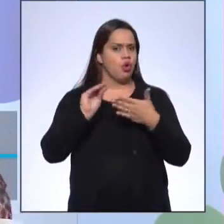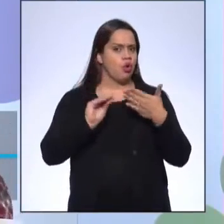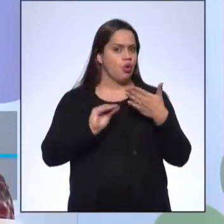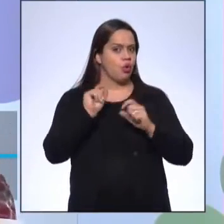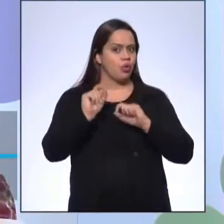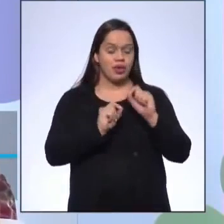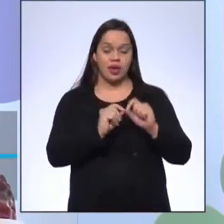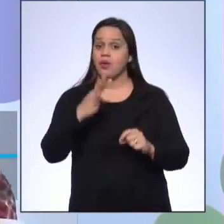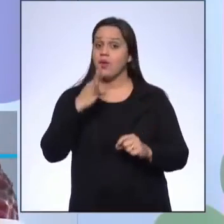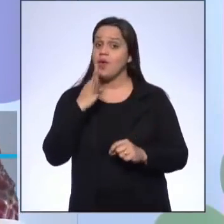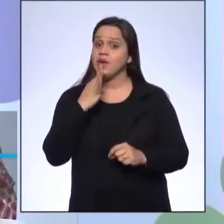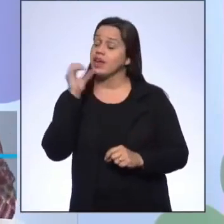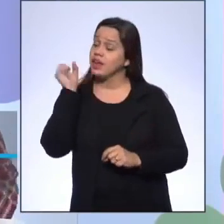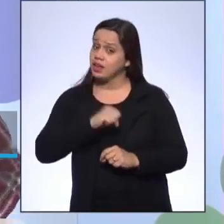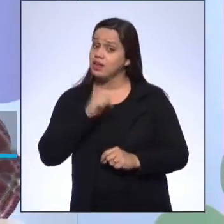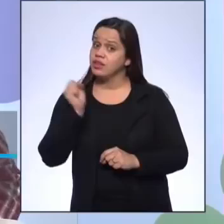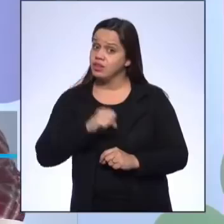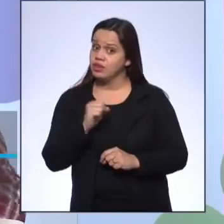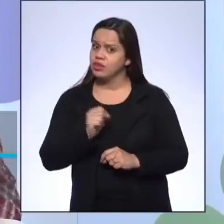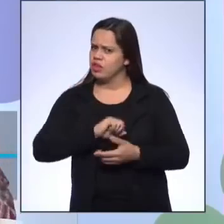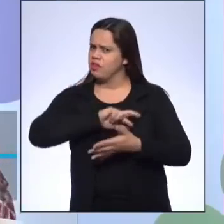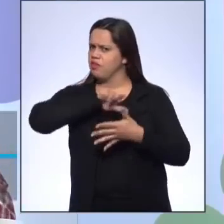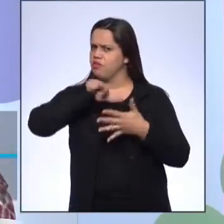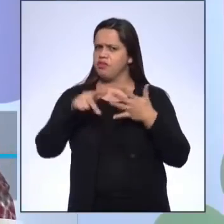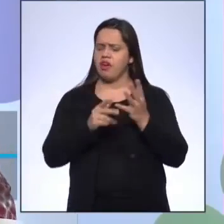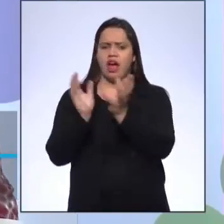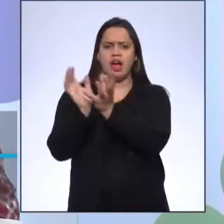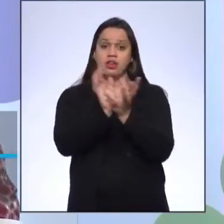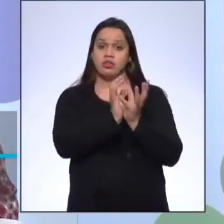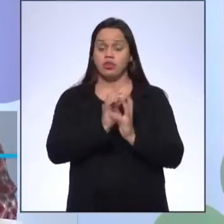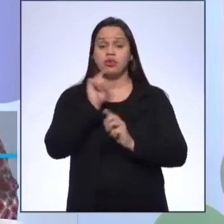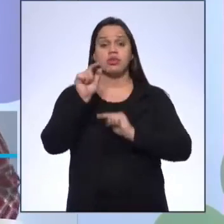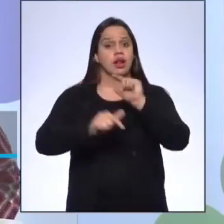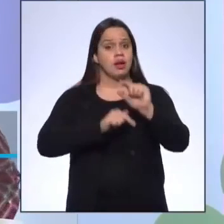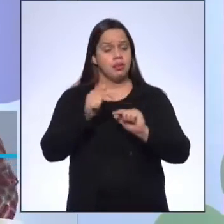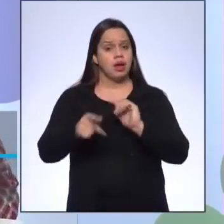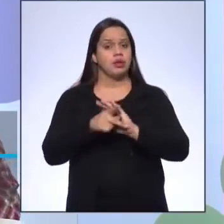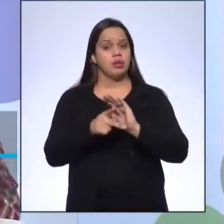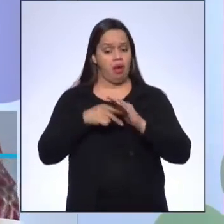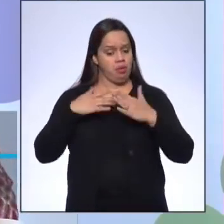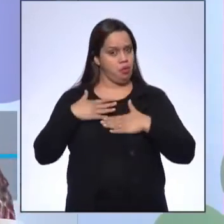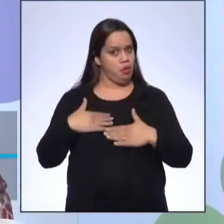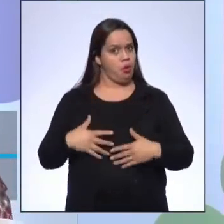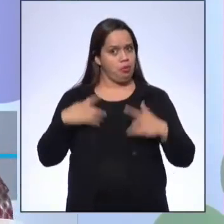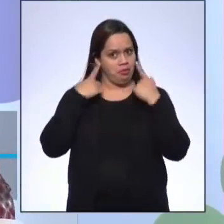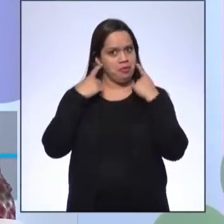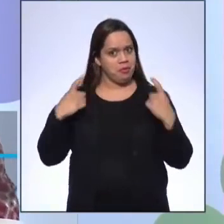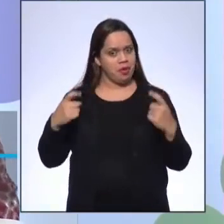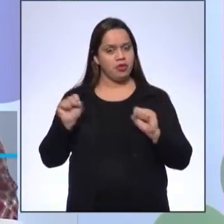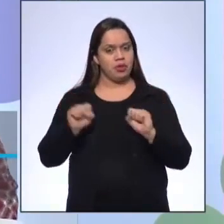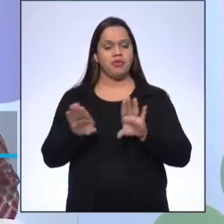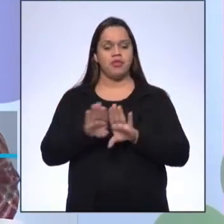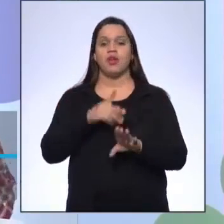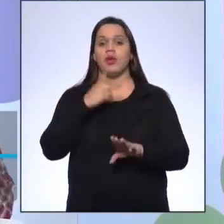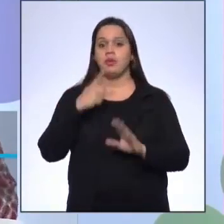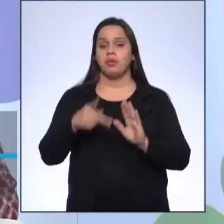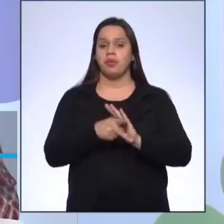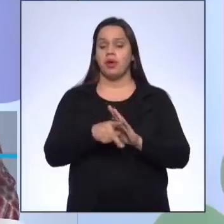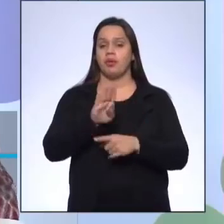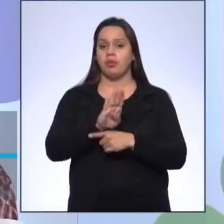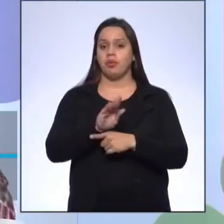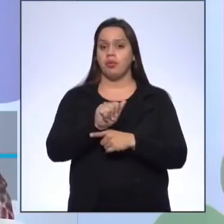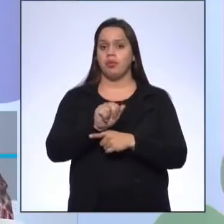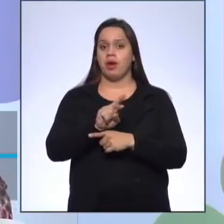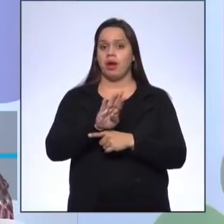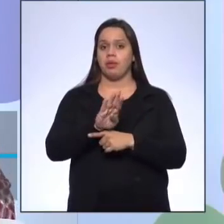eles conhecem, sim, né, vários grupos aí que trabalham com percussão corporal. Citaram, então, o Barbatuques, citaram